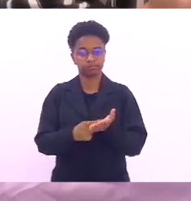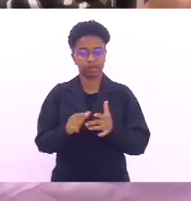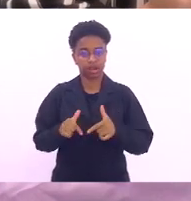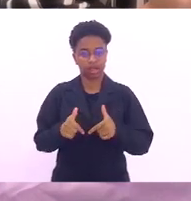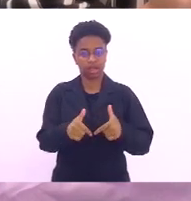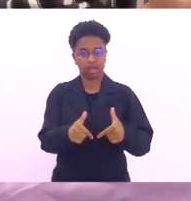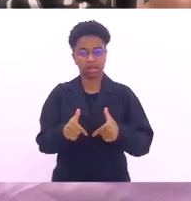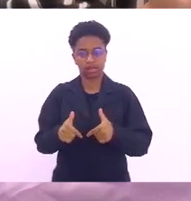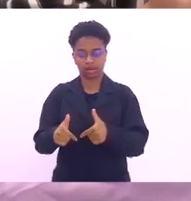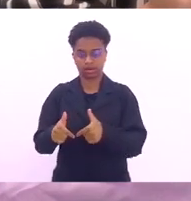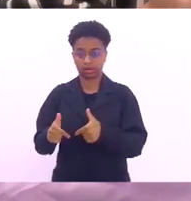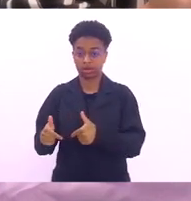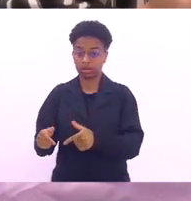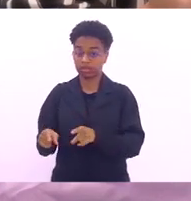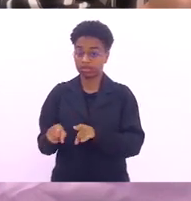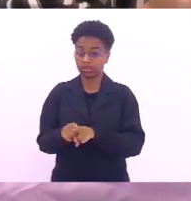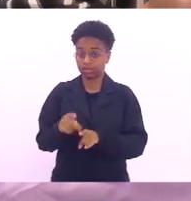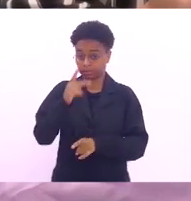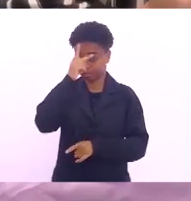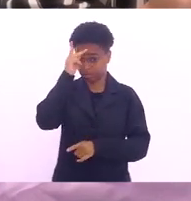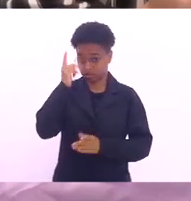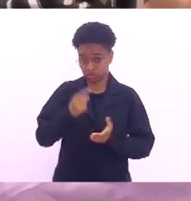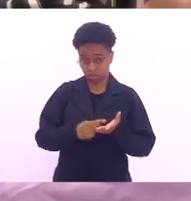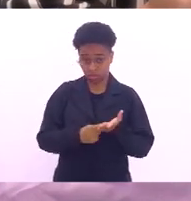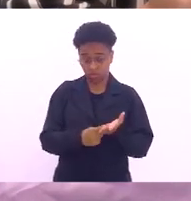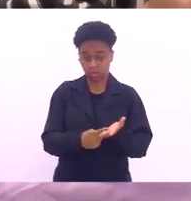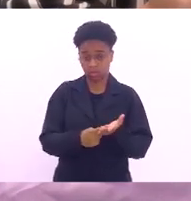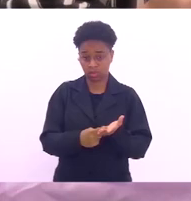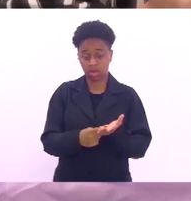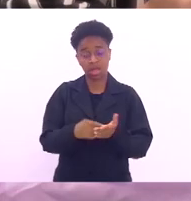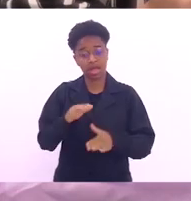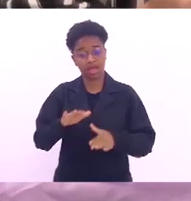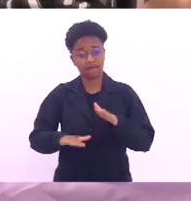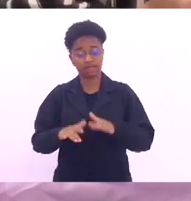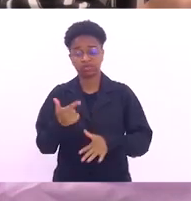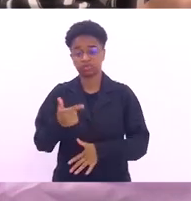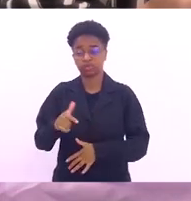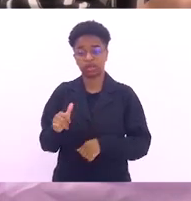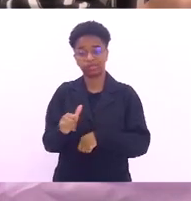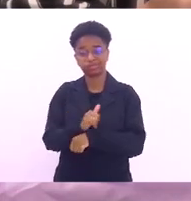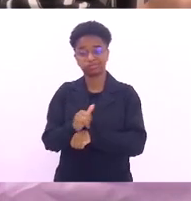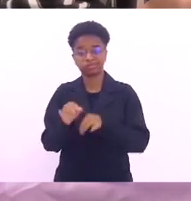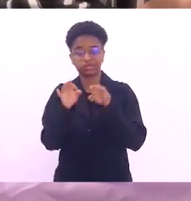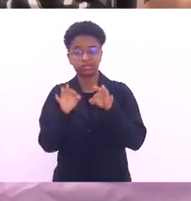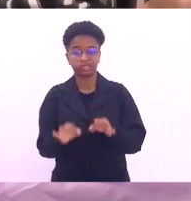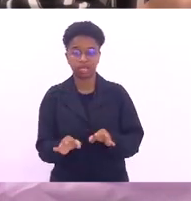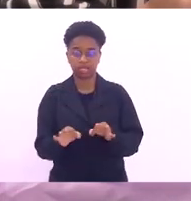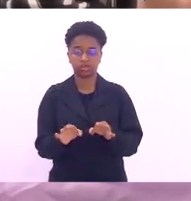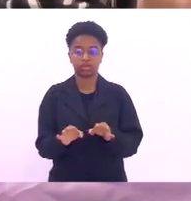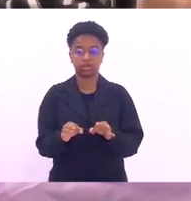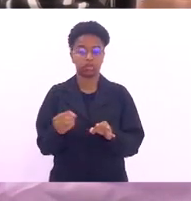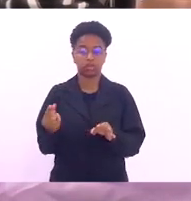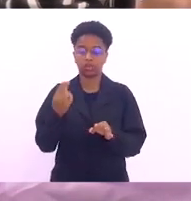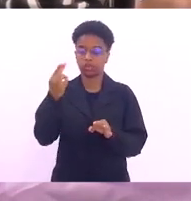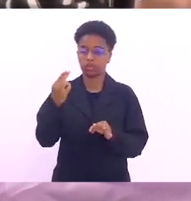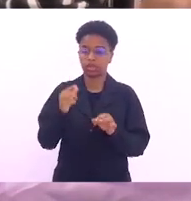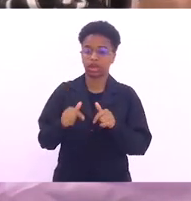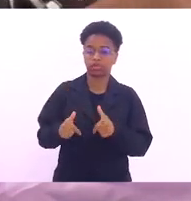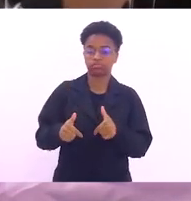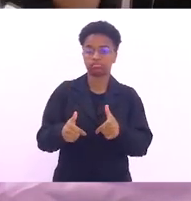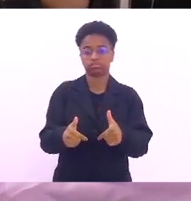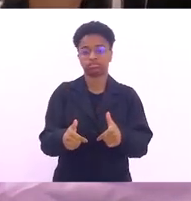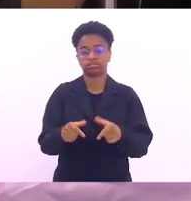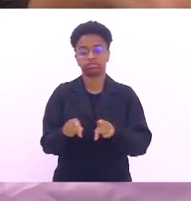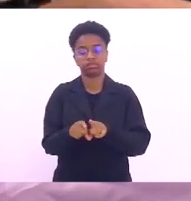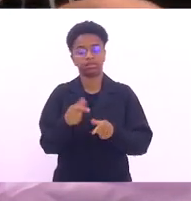aqueles que são comprometidos muitas vezes sem os instrumentos necessários para encaminhar e